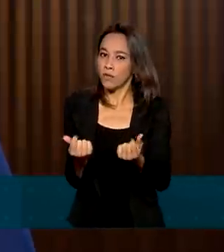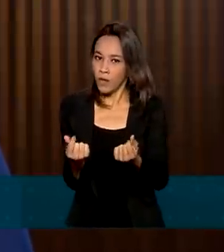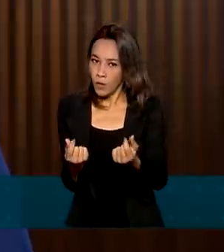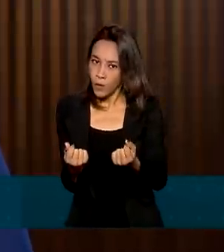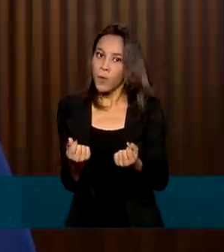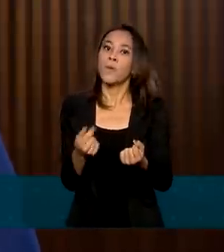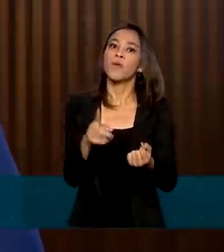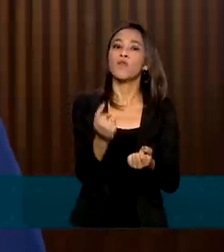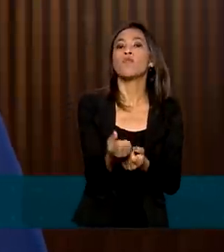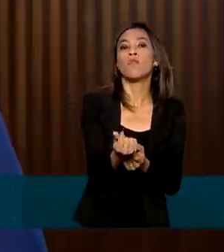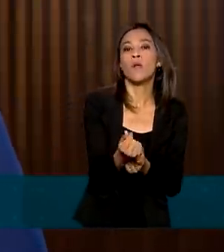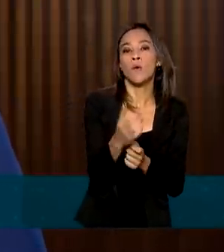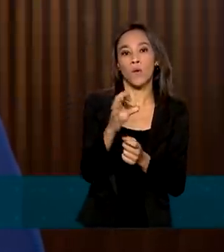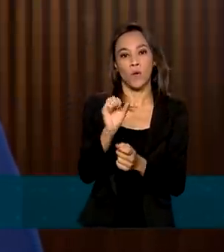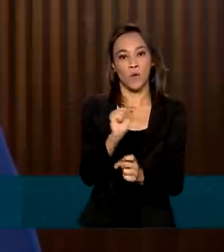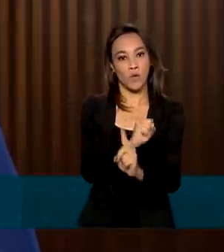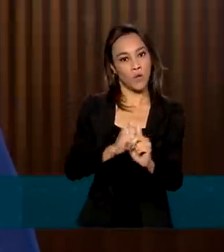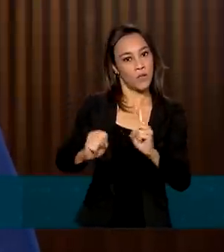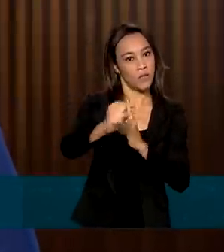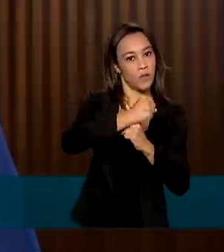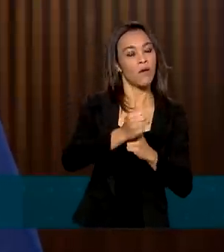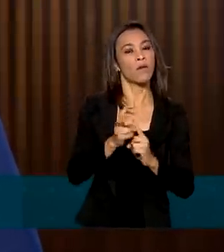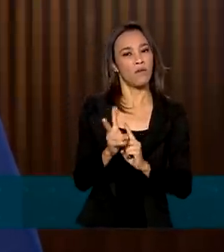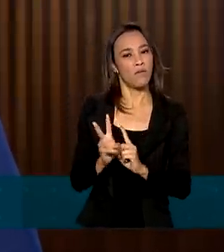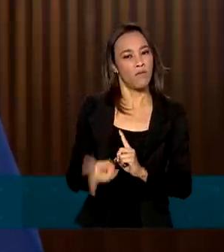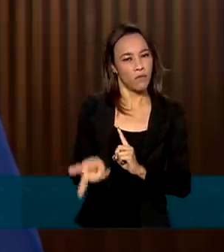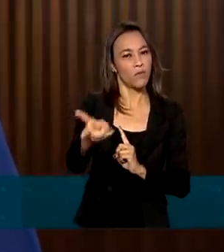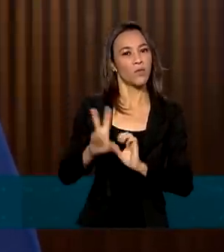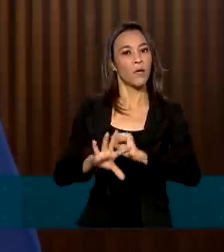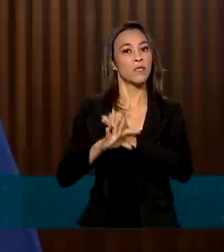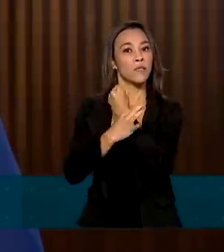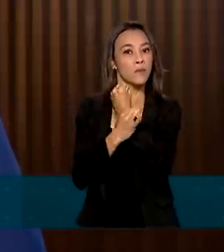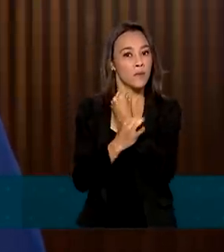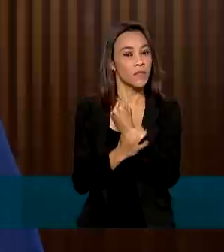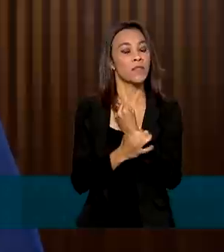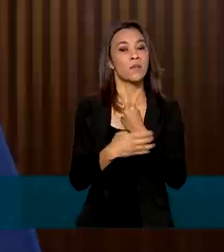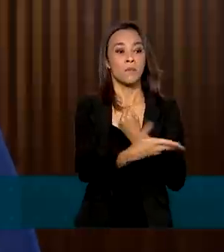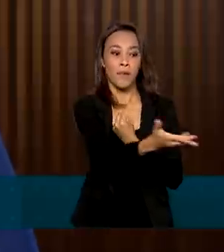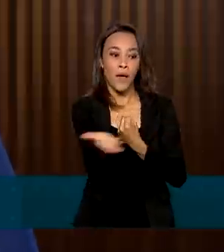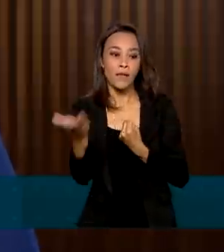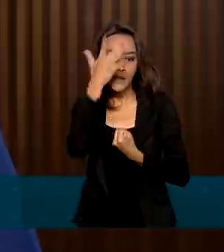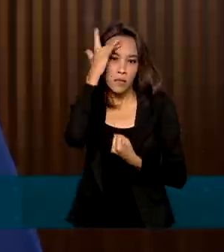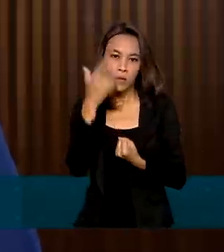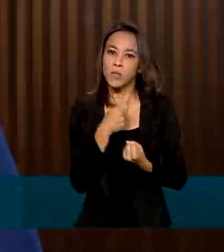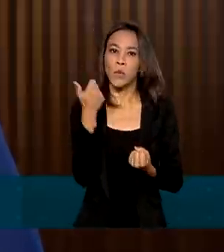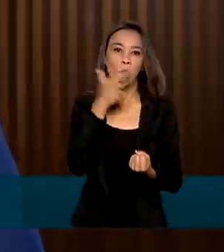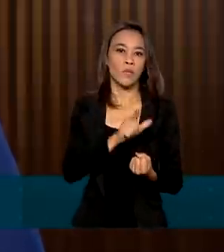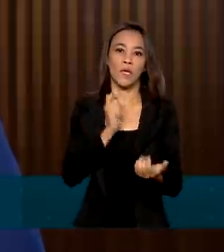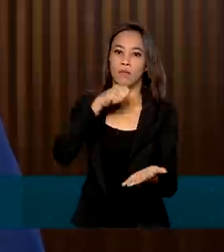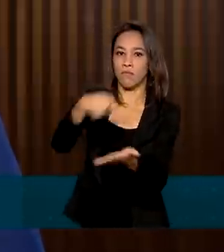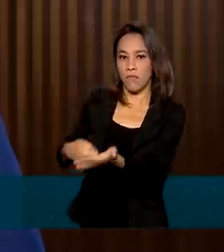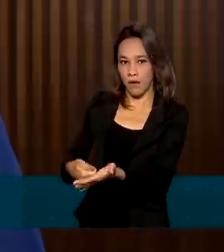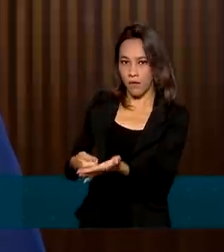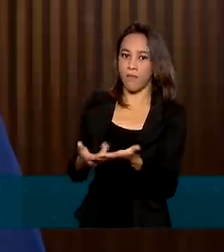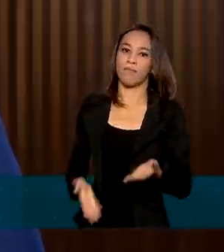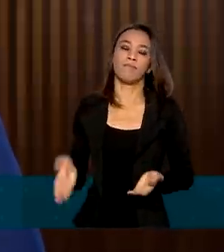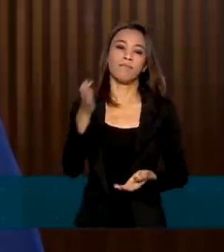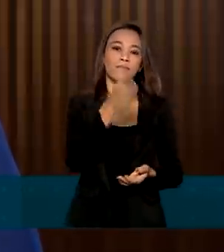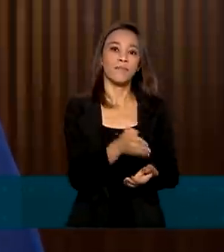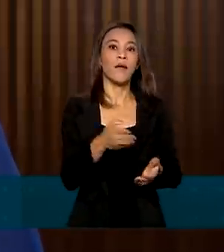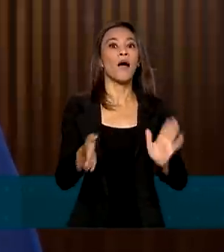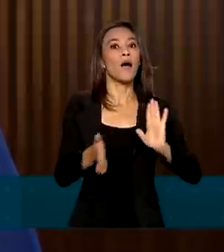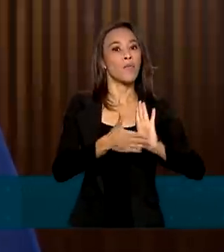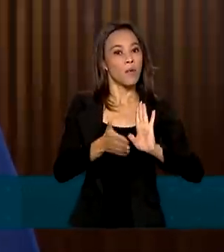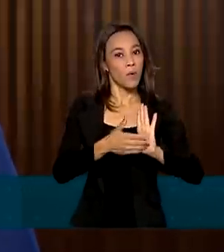tarifa social que garantirá os serviços mesmo para as pessoas que não podem pagar por eles. A proposta